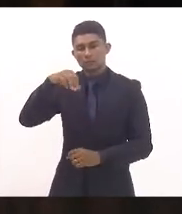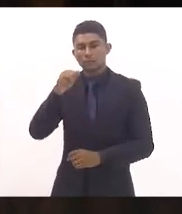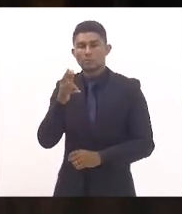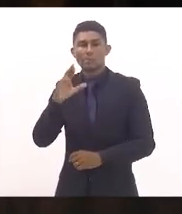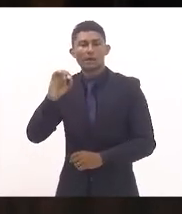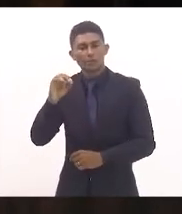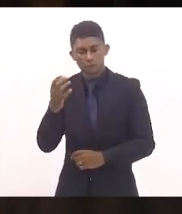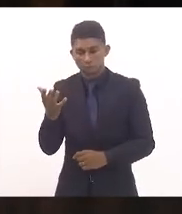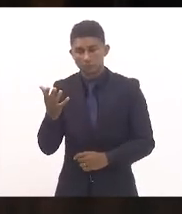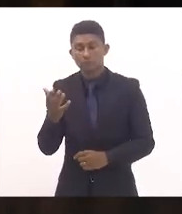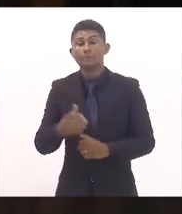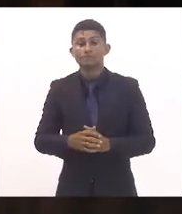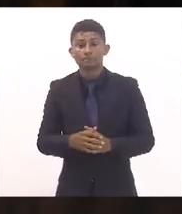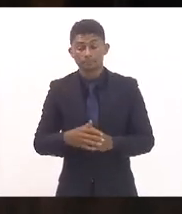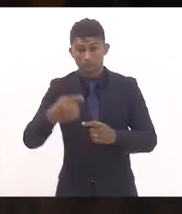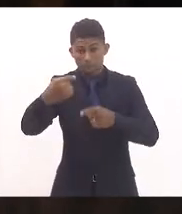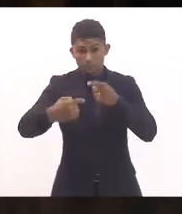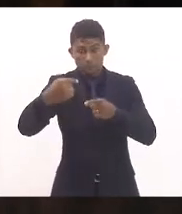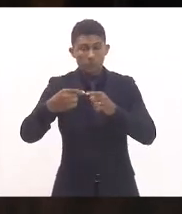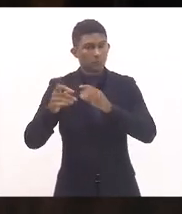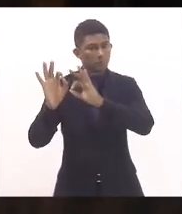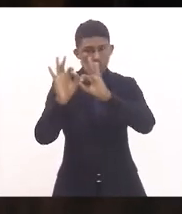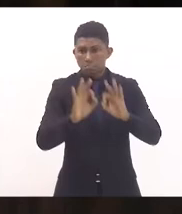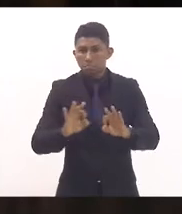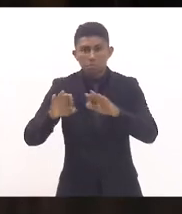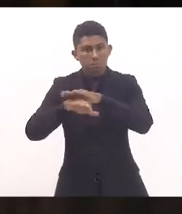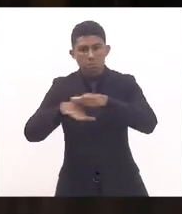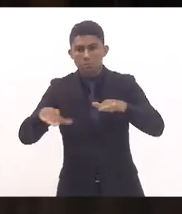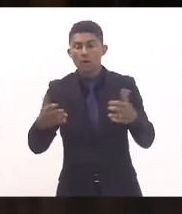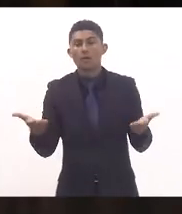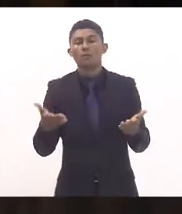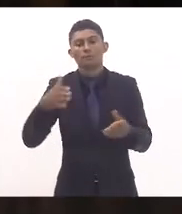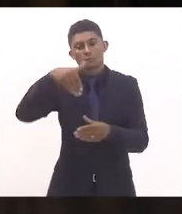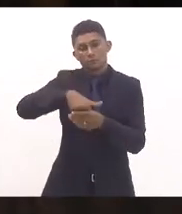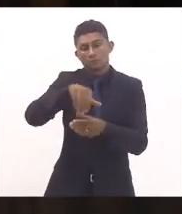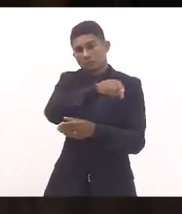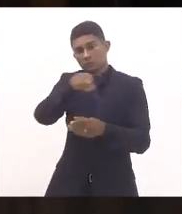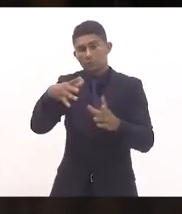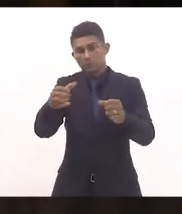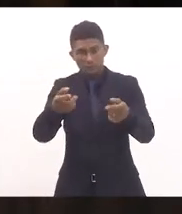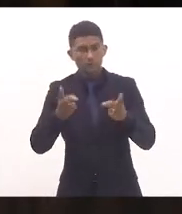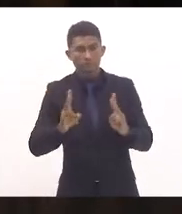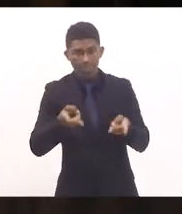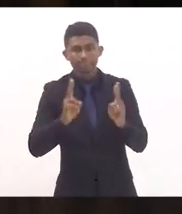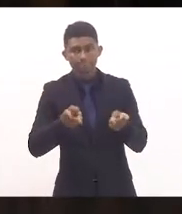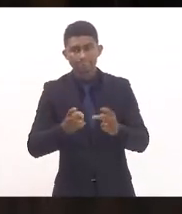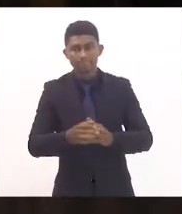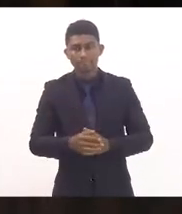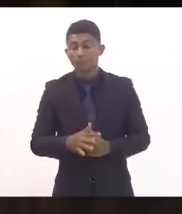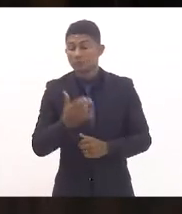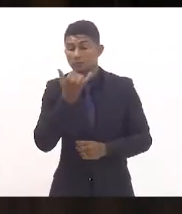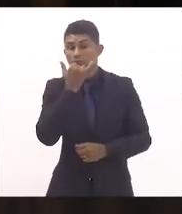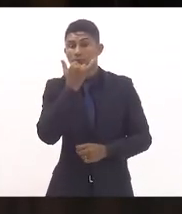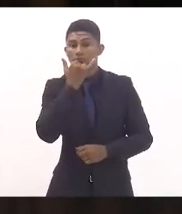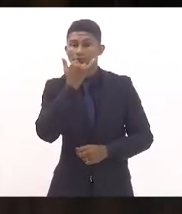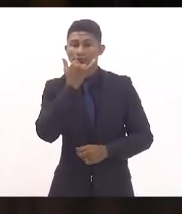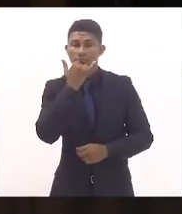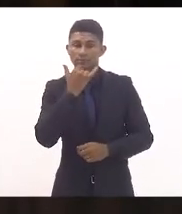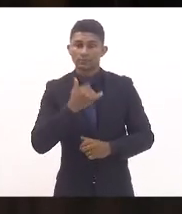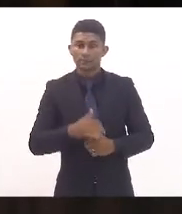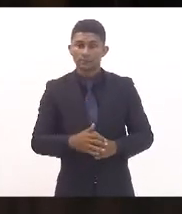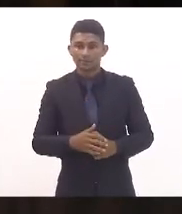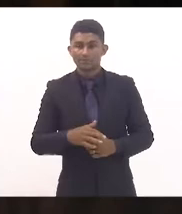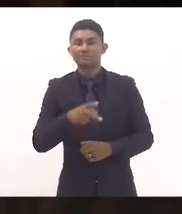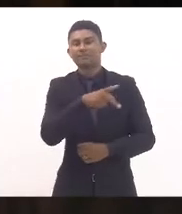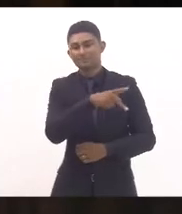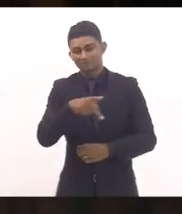Carvalho. Em discussão, havendo que queira discutir, encerrada a discussão, em votação, os senhores que aprovam, permaneçam. Perdão. Presidente,